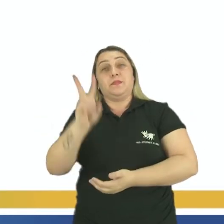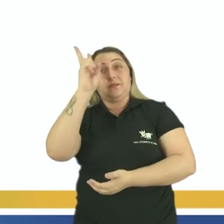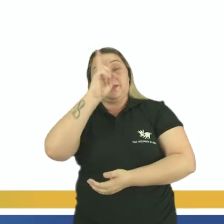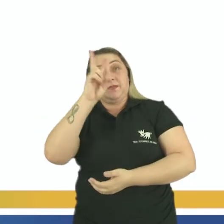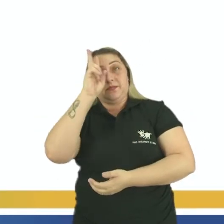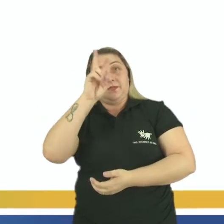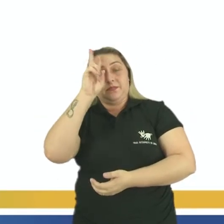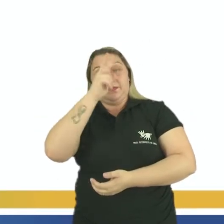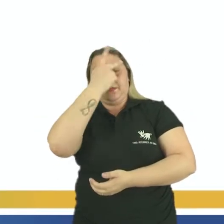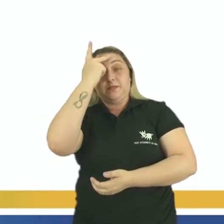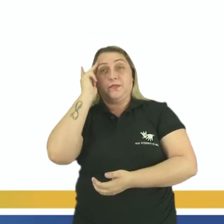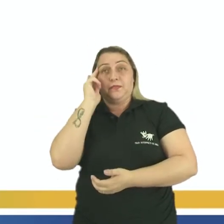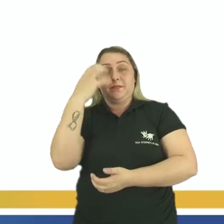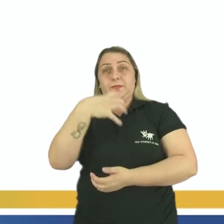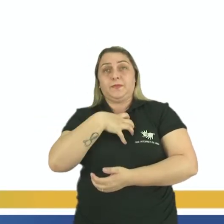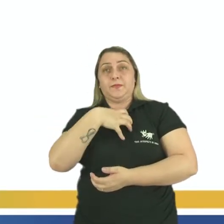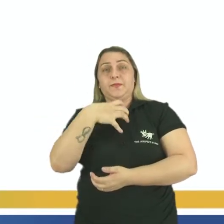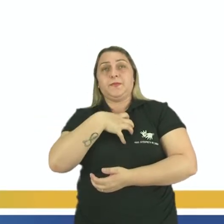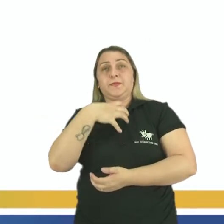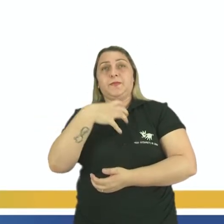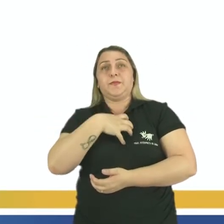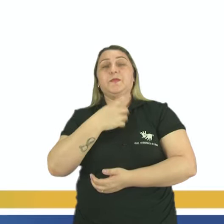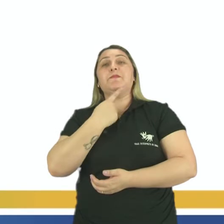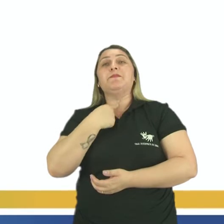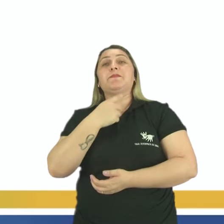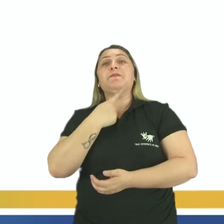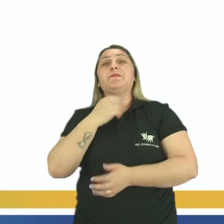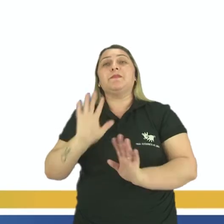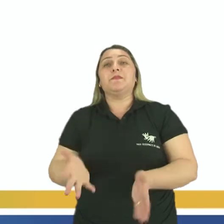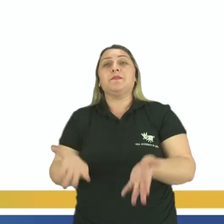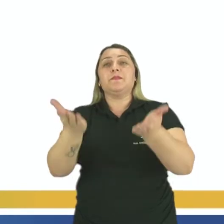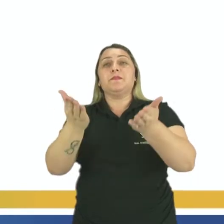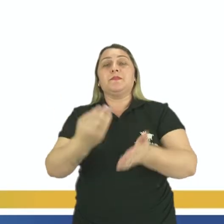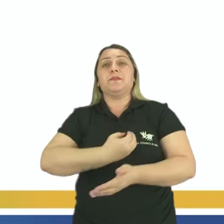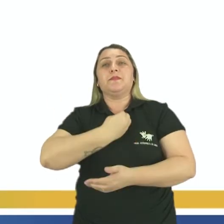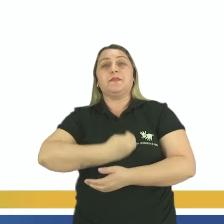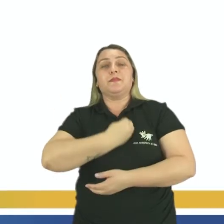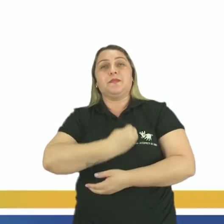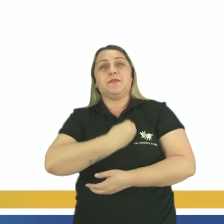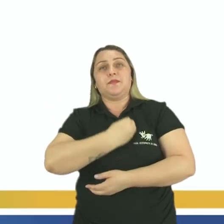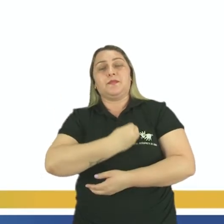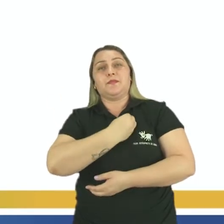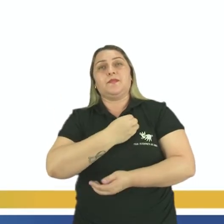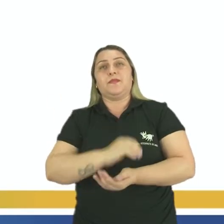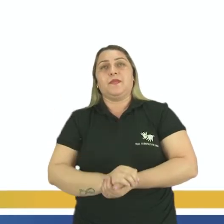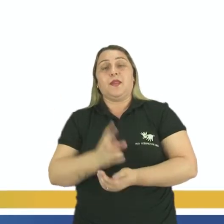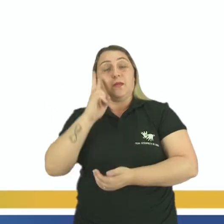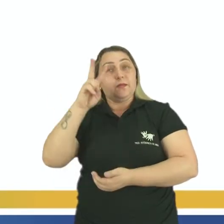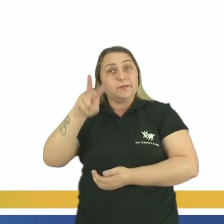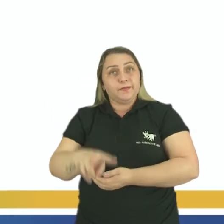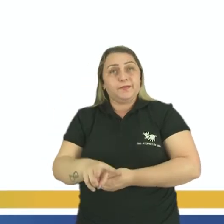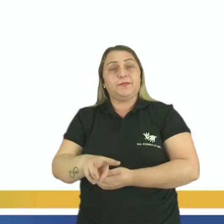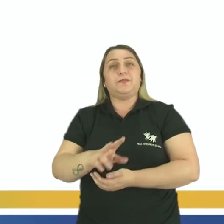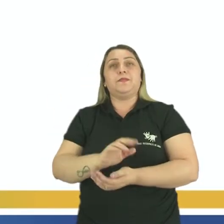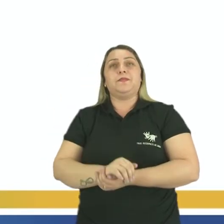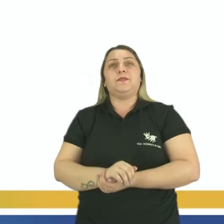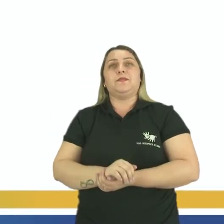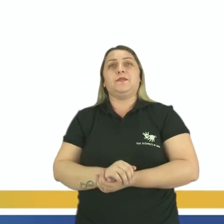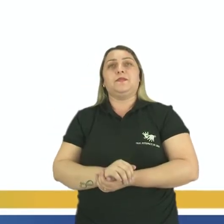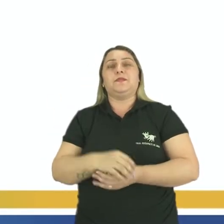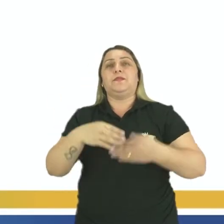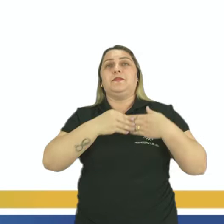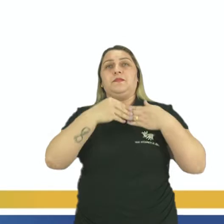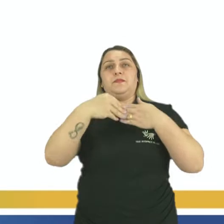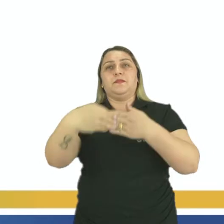lembrando que para as pessoas se sentirem com vontade, incentivadas a participarem, a gente viu que eles vão